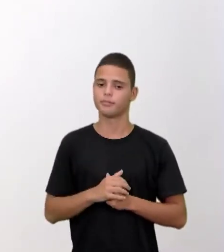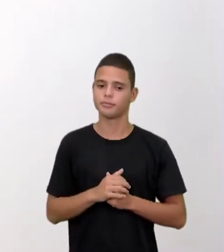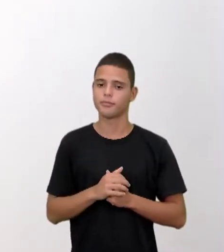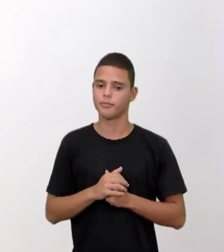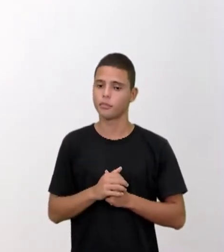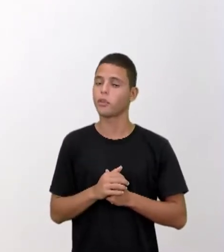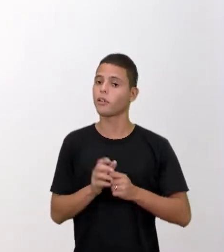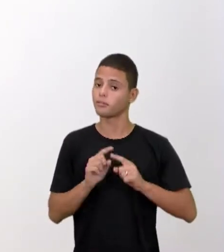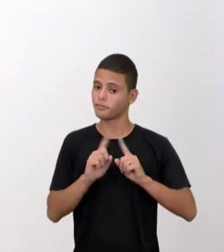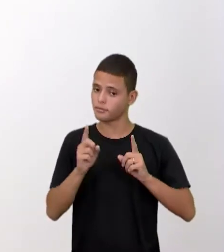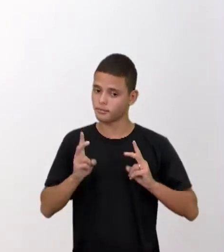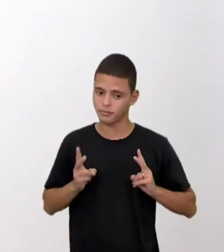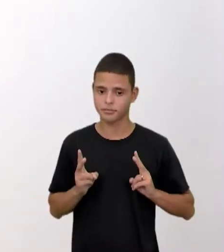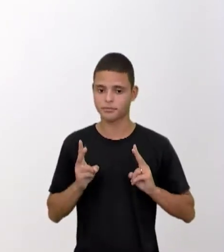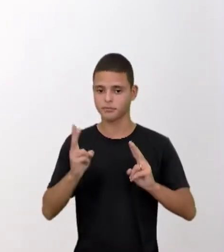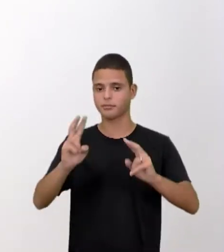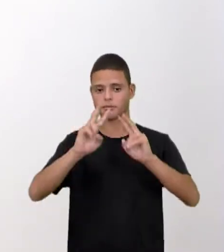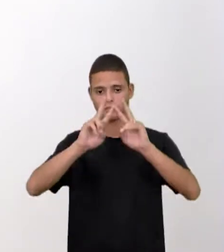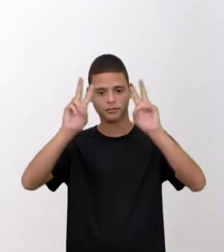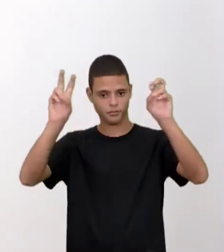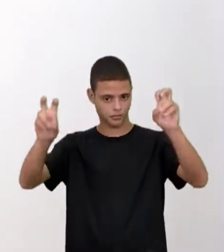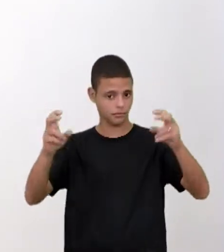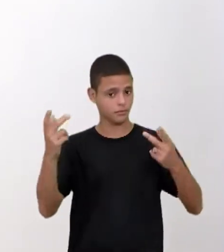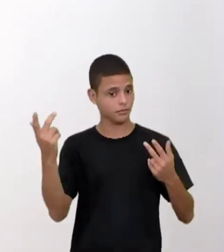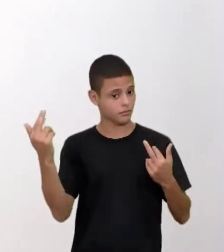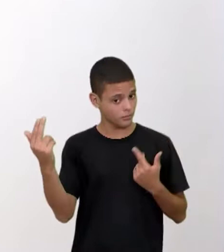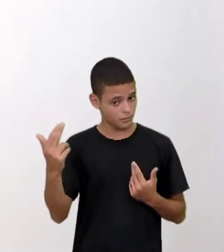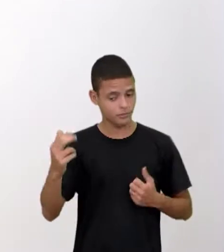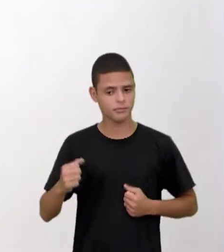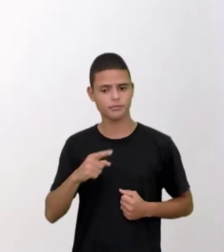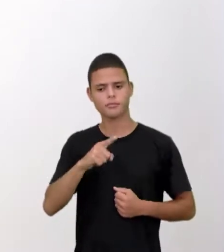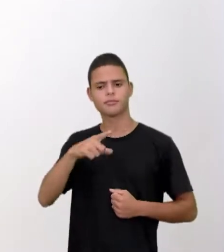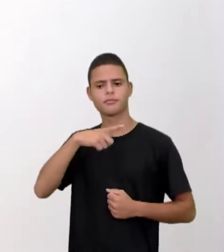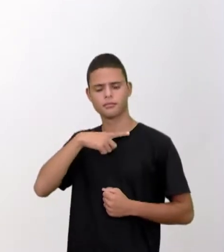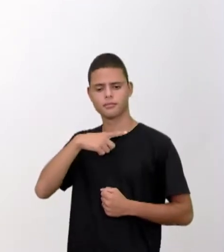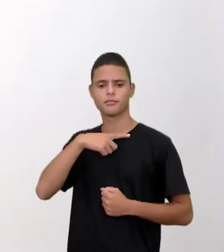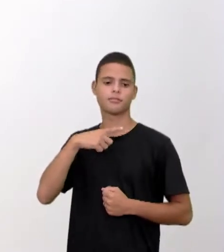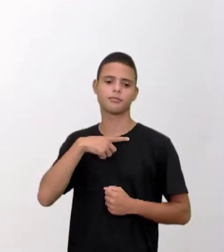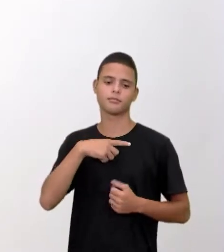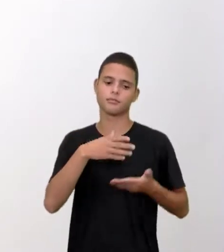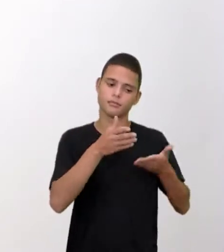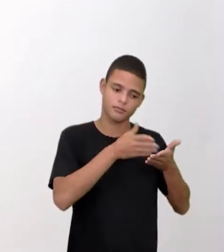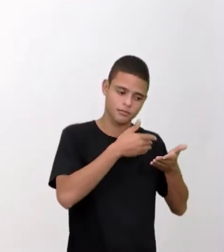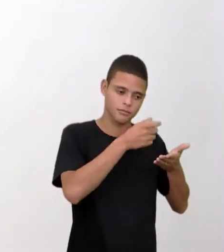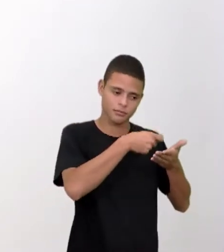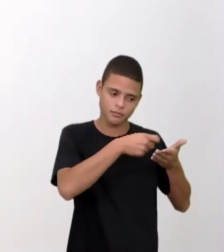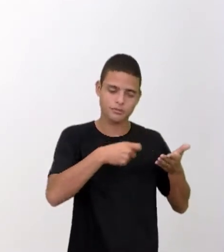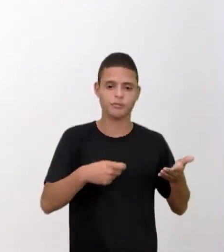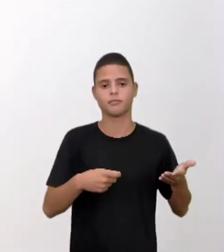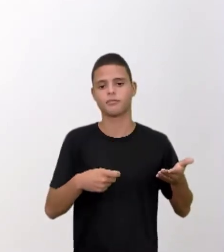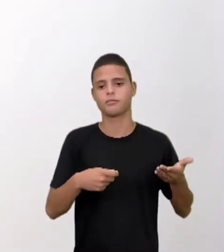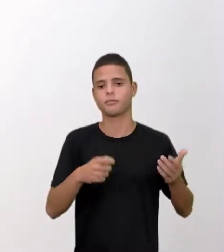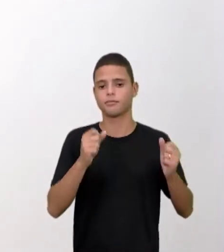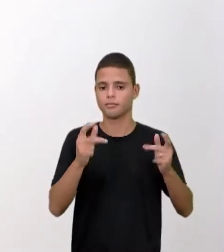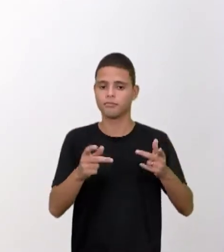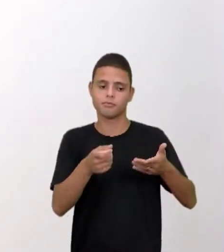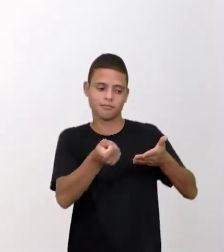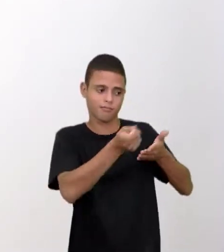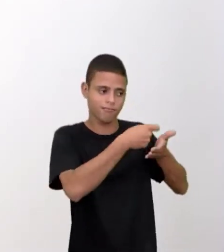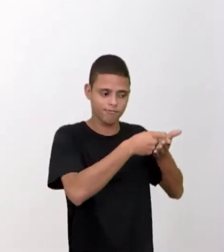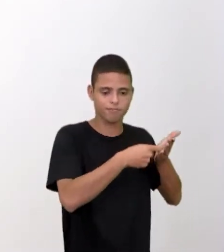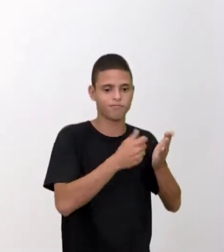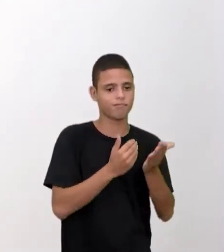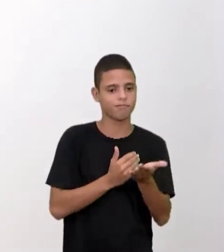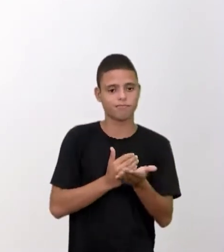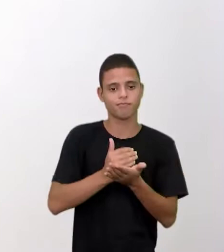vamos continuar aí os mesmos assuntos. Então, se você tem o seu diário de bordo, se você está fazendo acompanhamento, né? Só marca ali que começou a